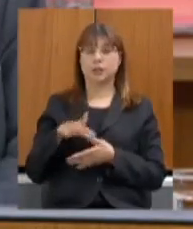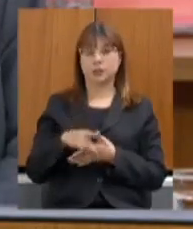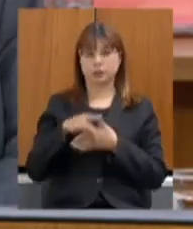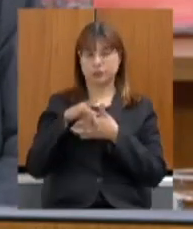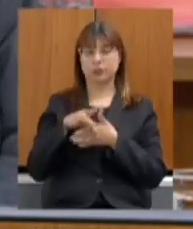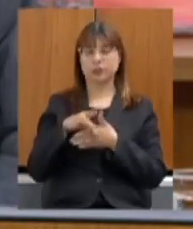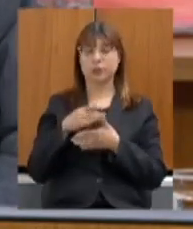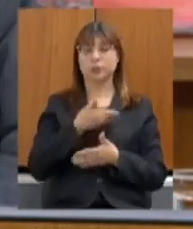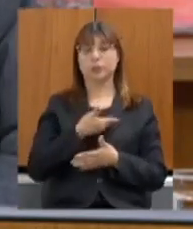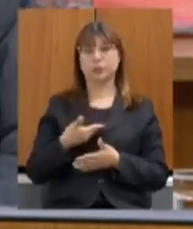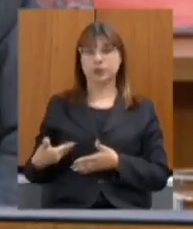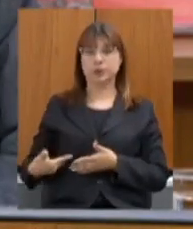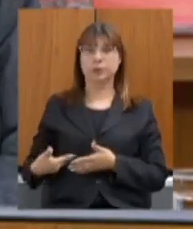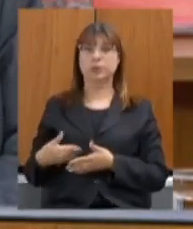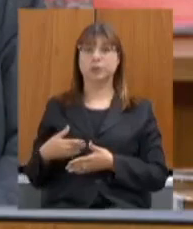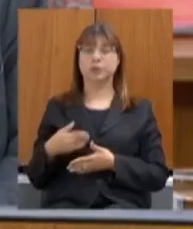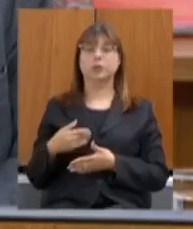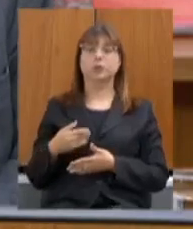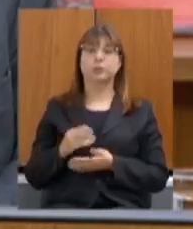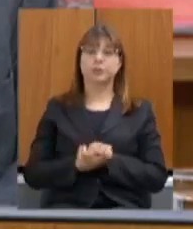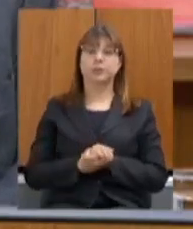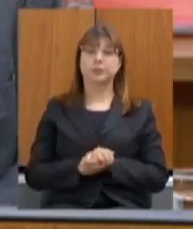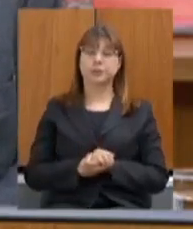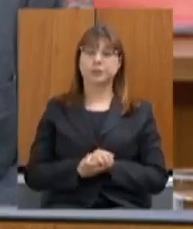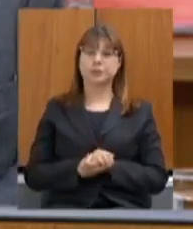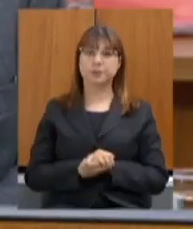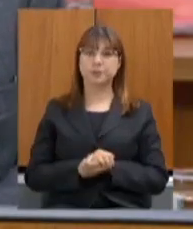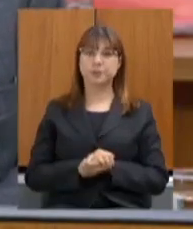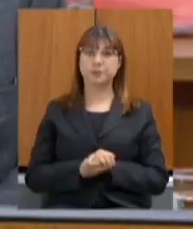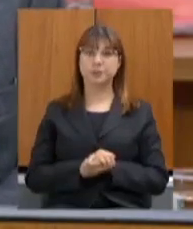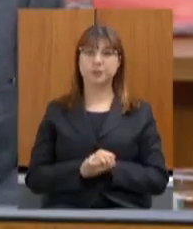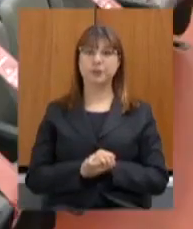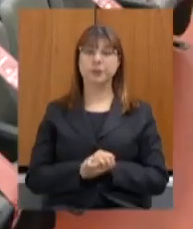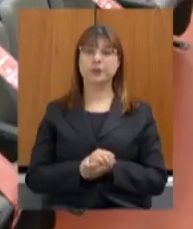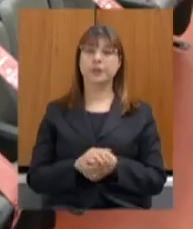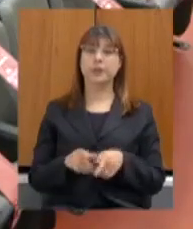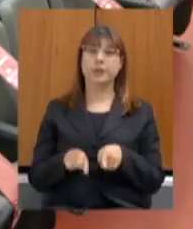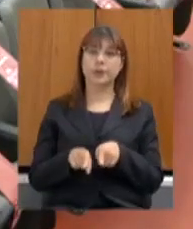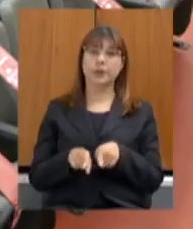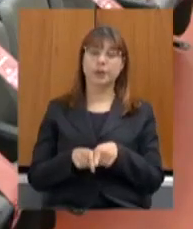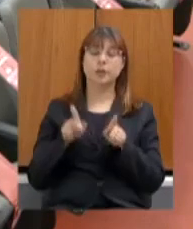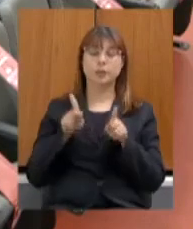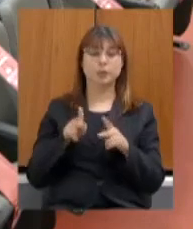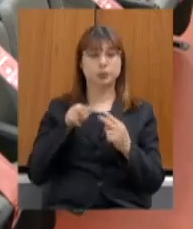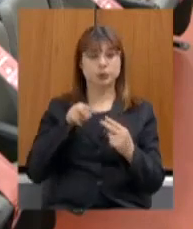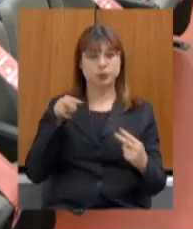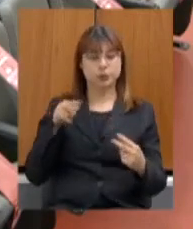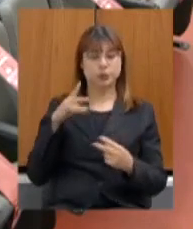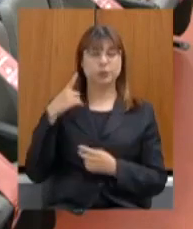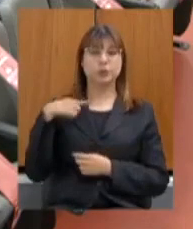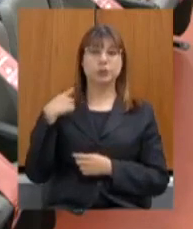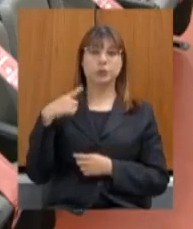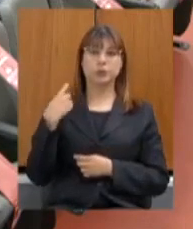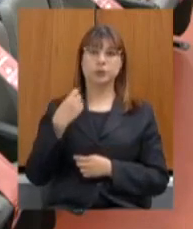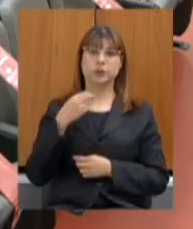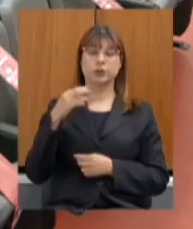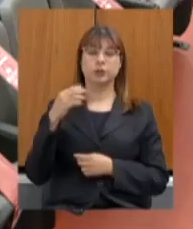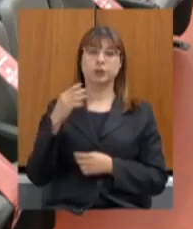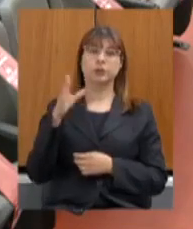doutor Jean Freire, todas as pessoas que nos acompanham remotamente, os nossos deputados também.